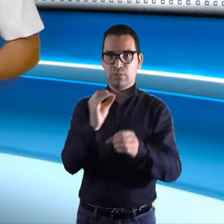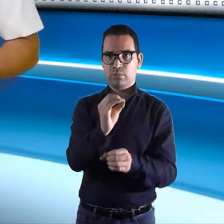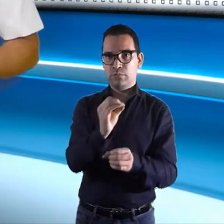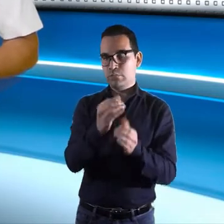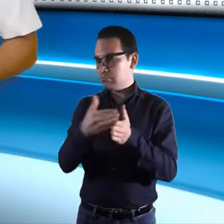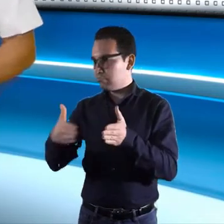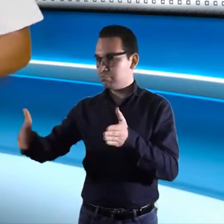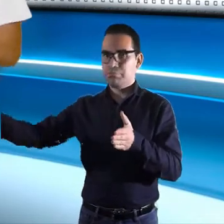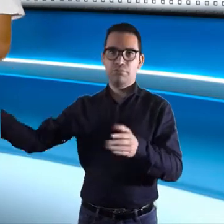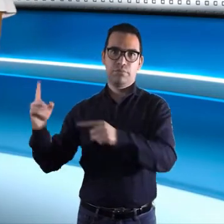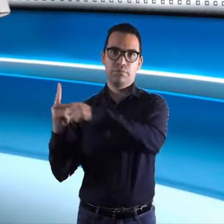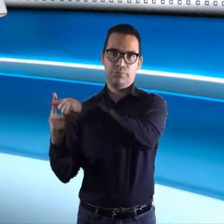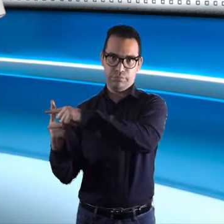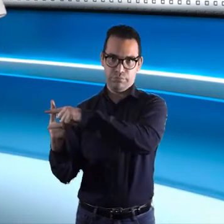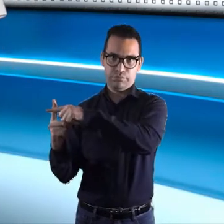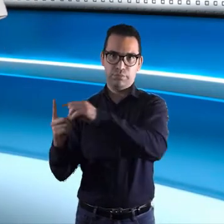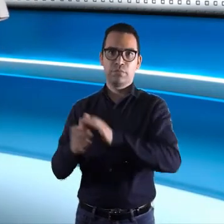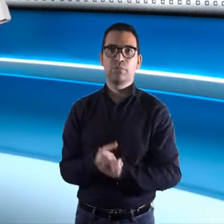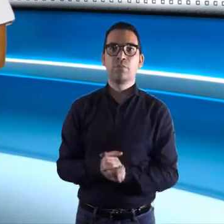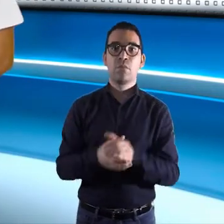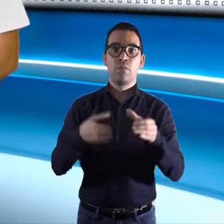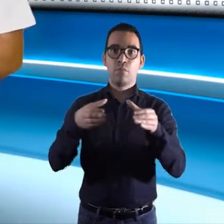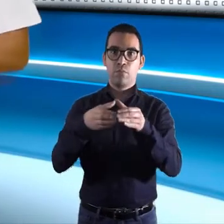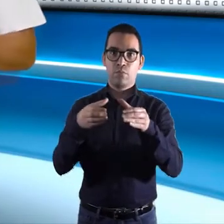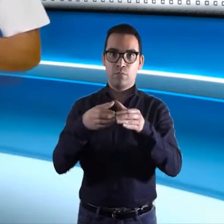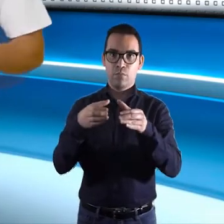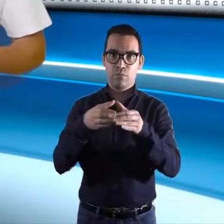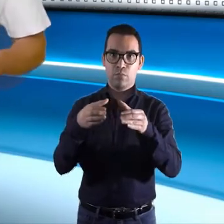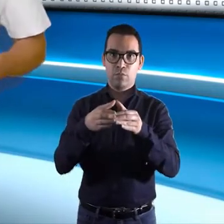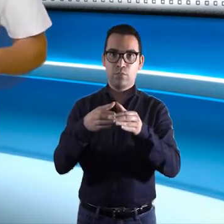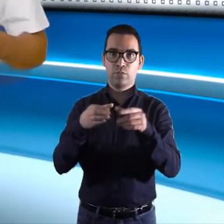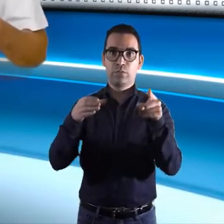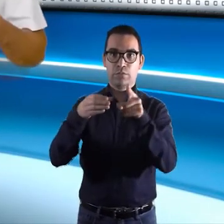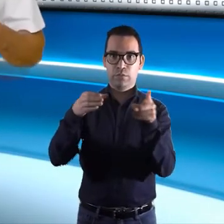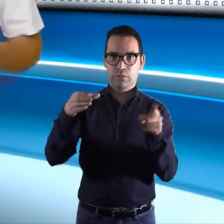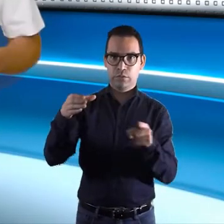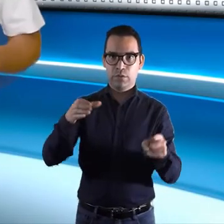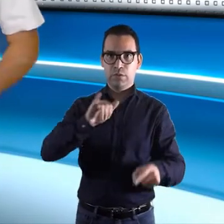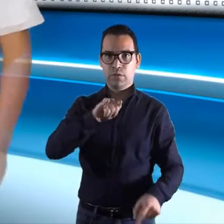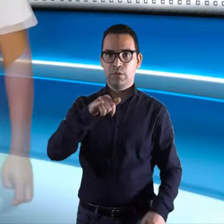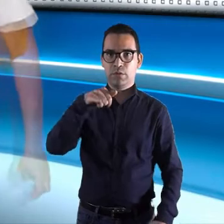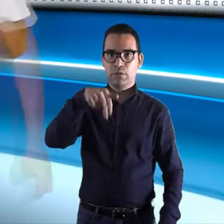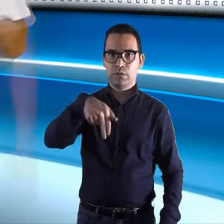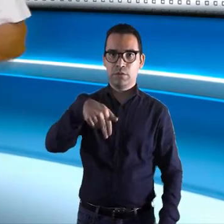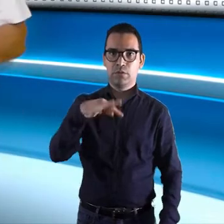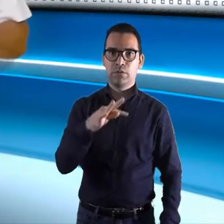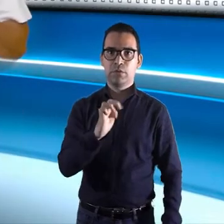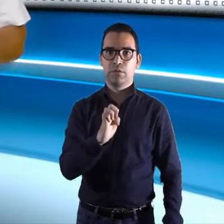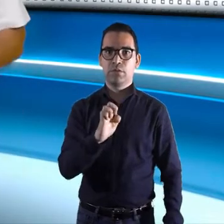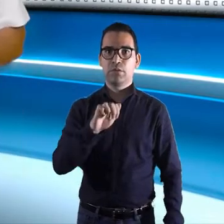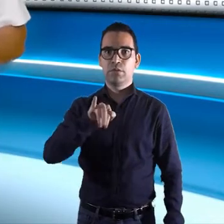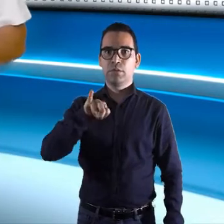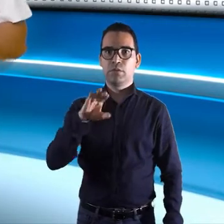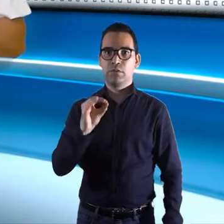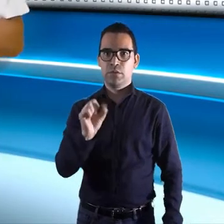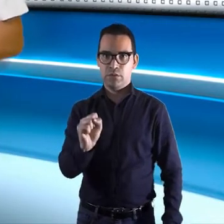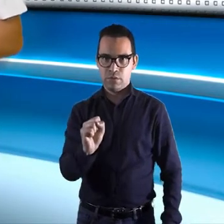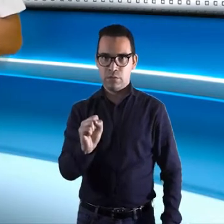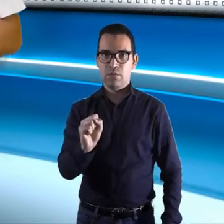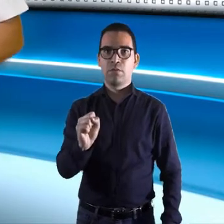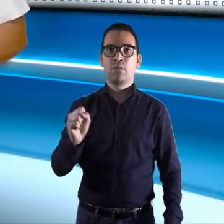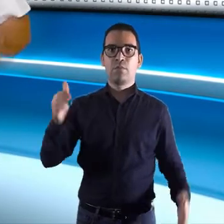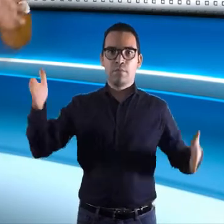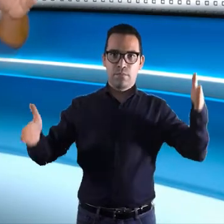números inteiros, ele não tem começo e não tem fim. Então, os números inteiros, eles